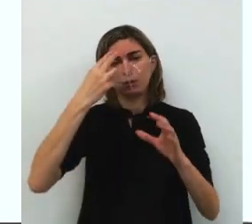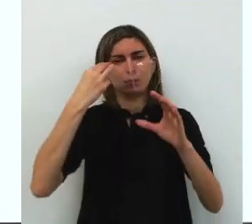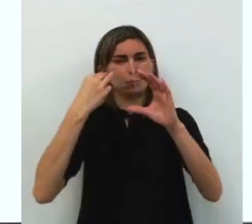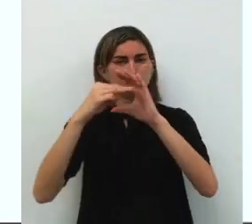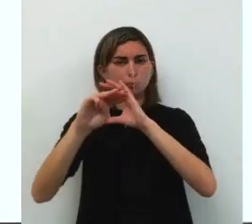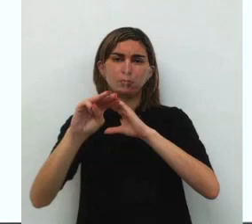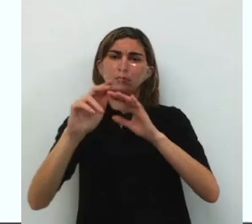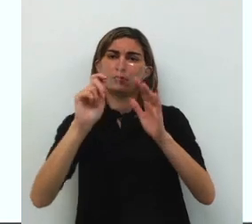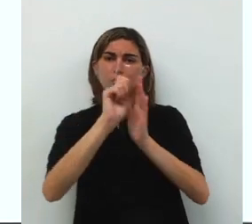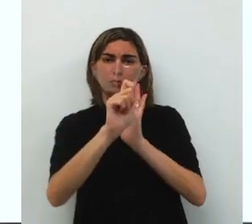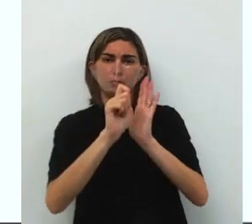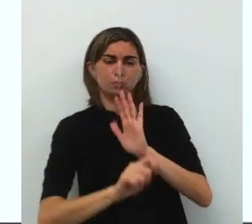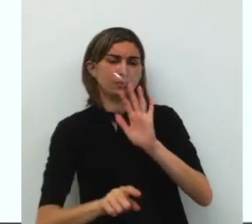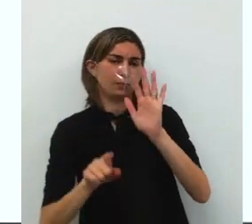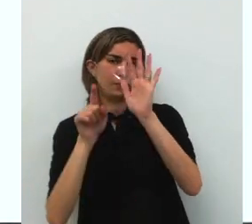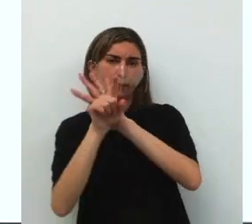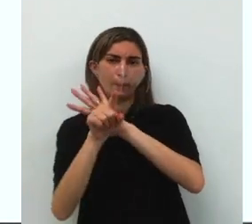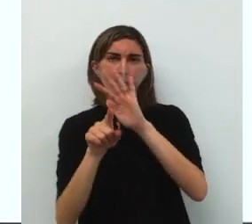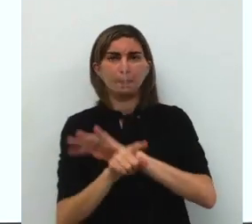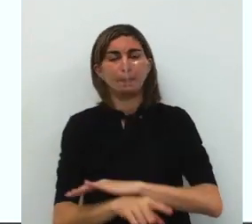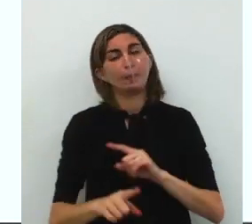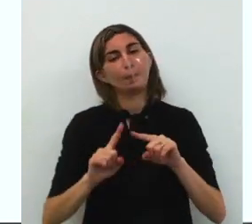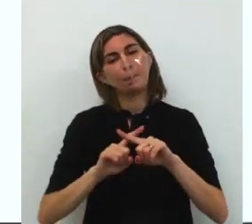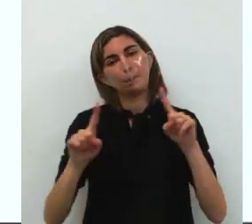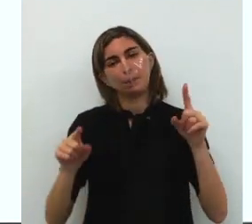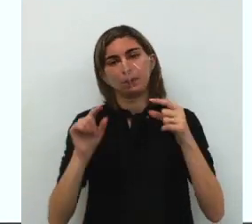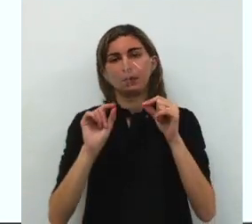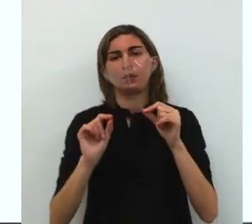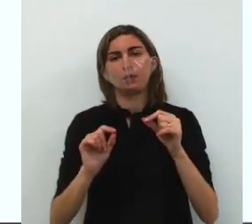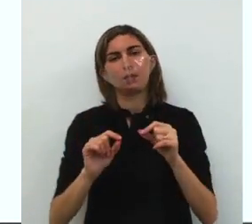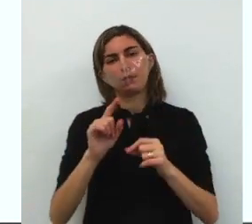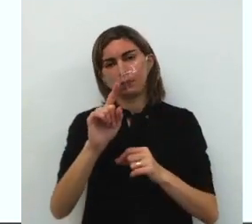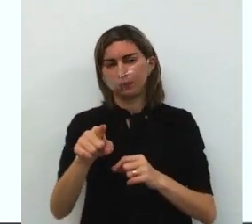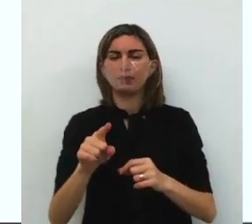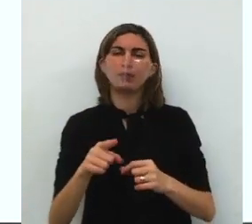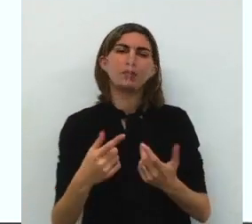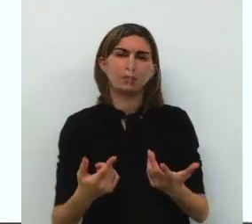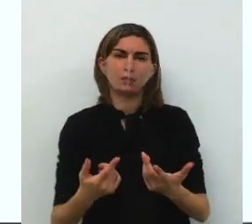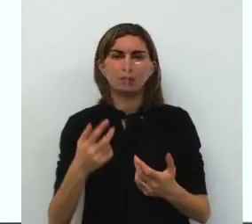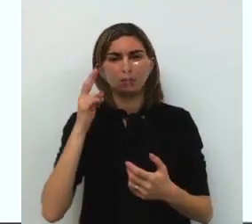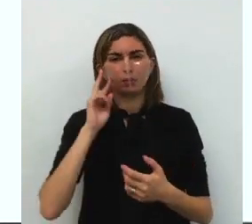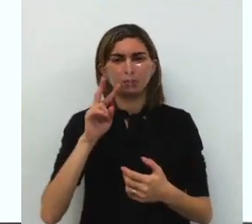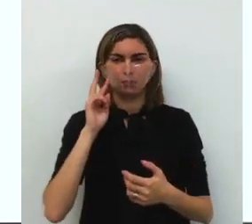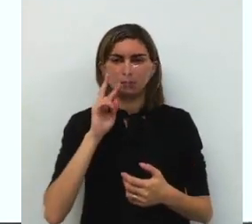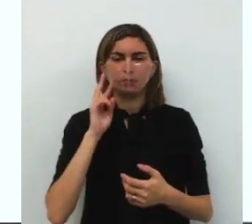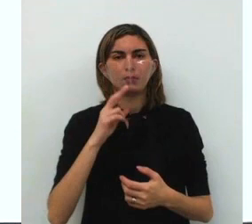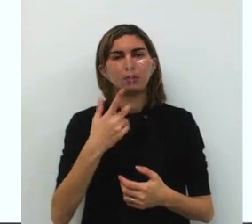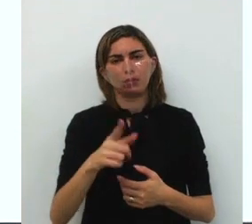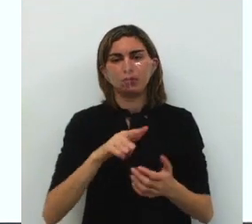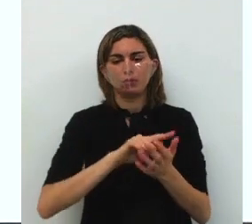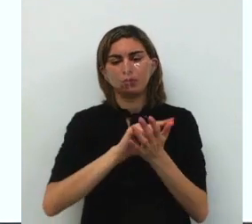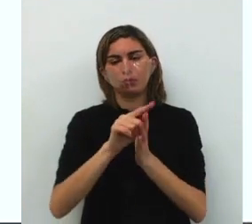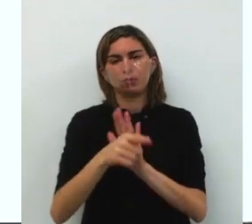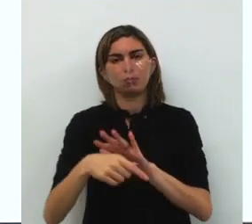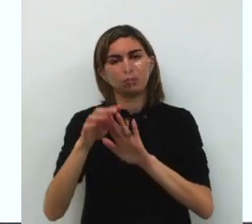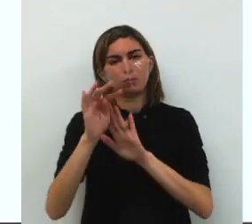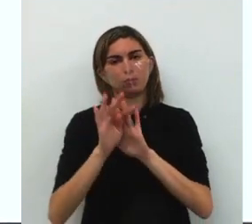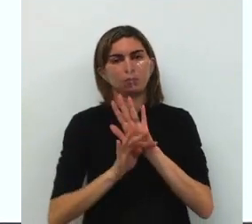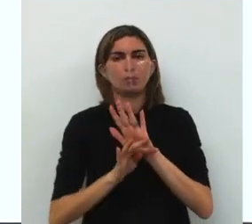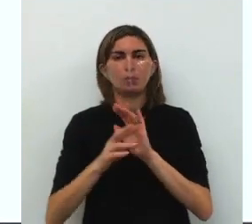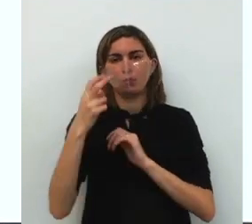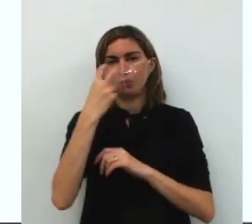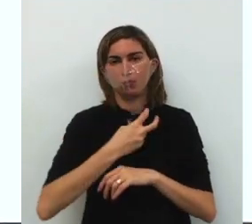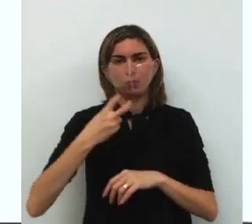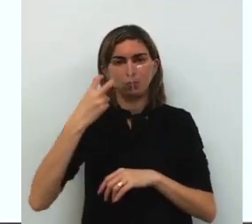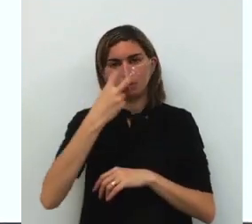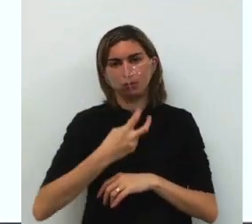escrito, mandar por e-mail para você as perguntas. Mas o que? Tipicamente, lembre-se disso, é um gênero